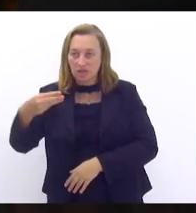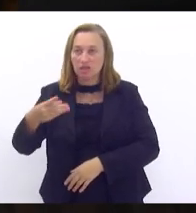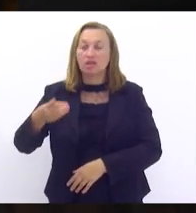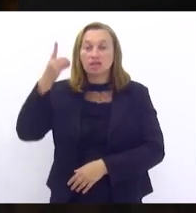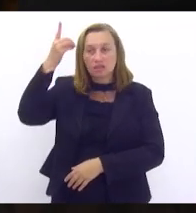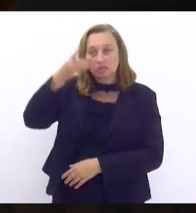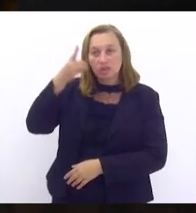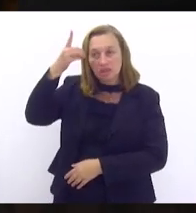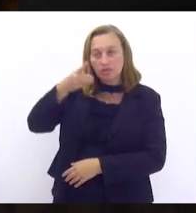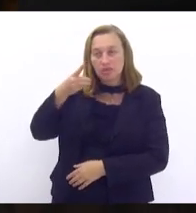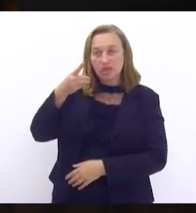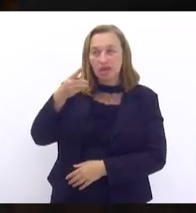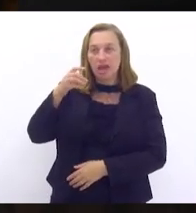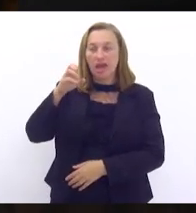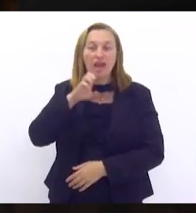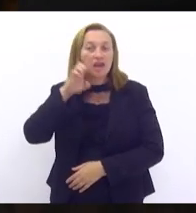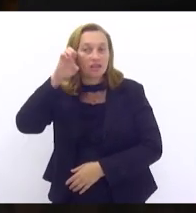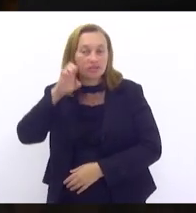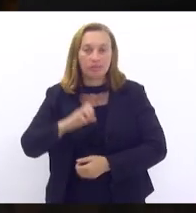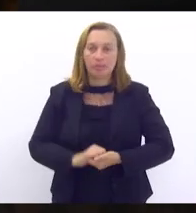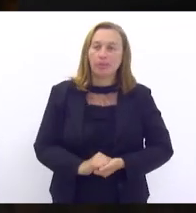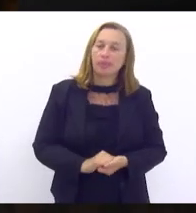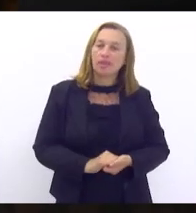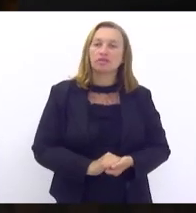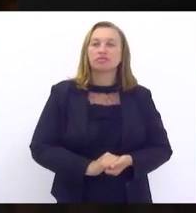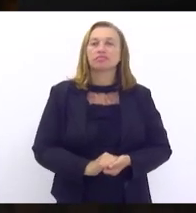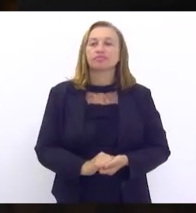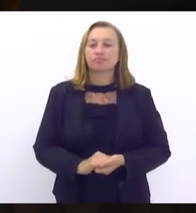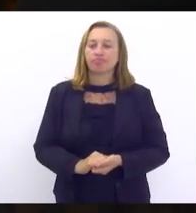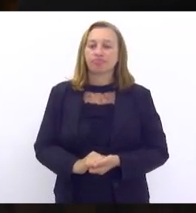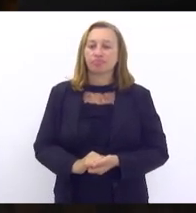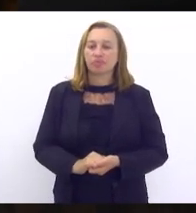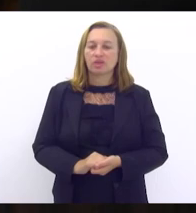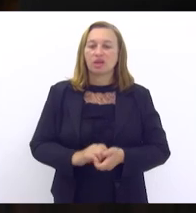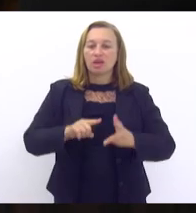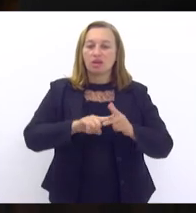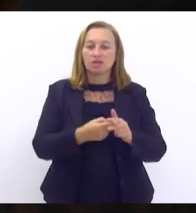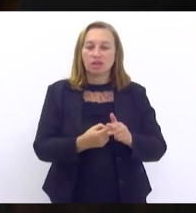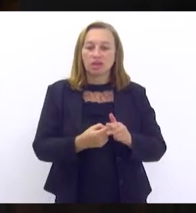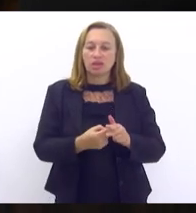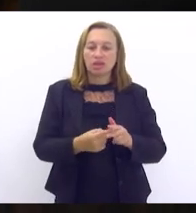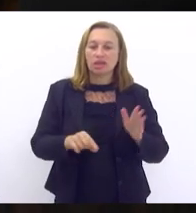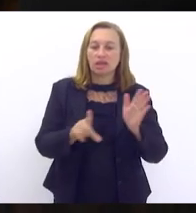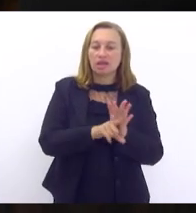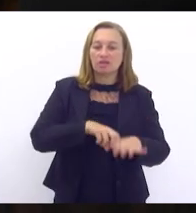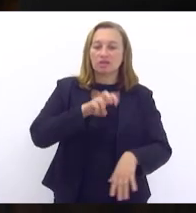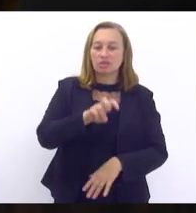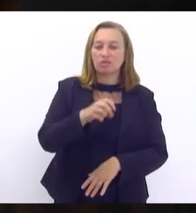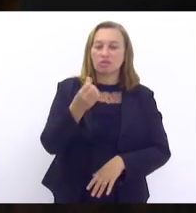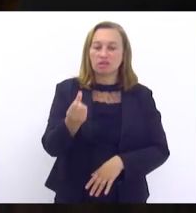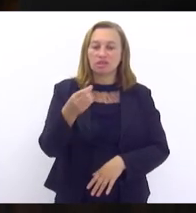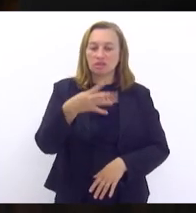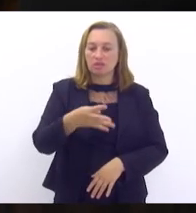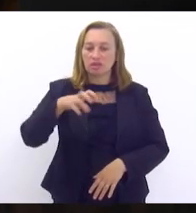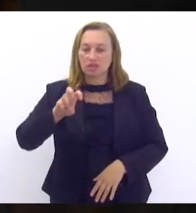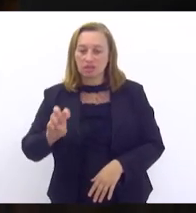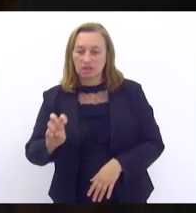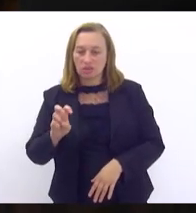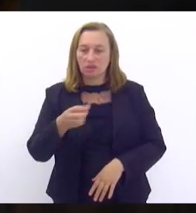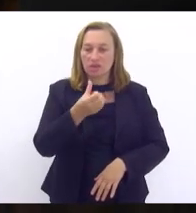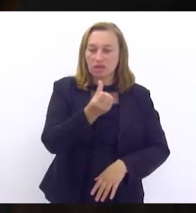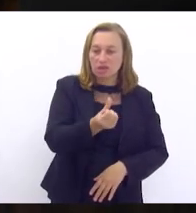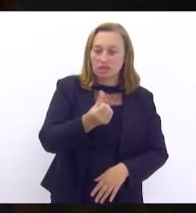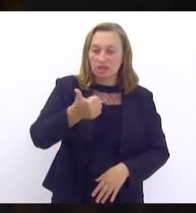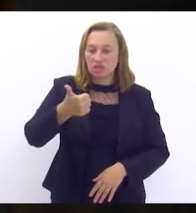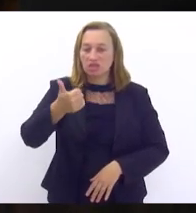185-2023, de autoria da deputada Érica Takimoto, que altera a lei número 5.645,